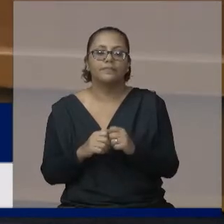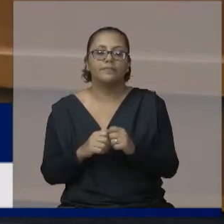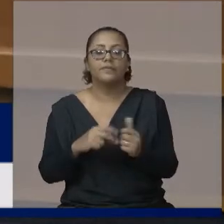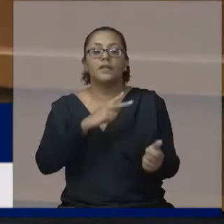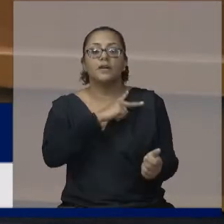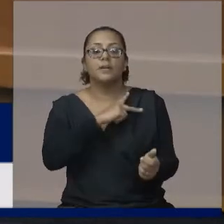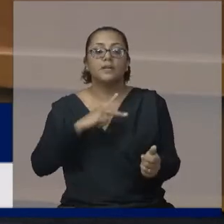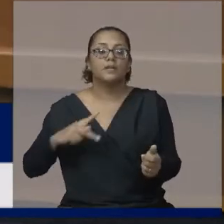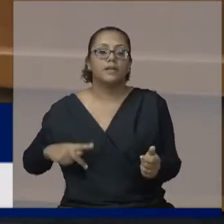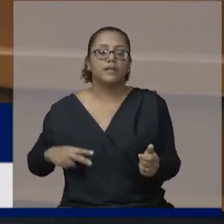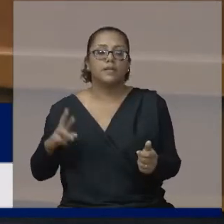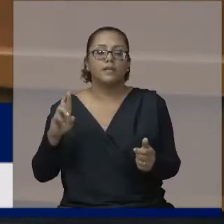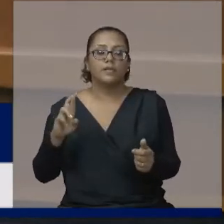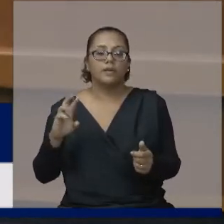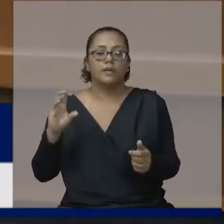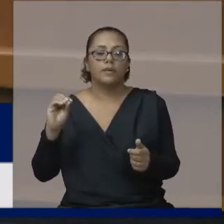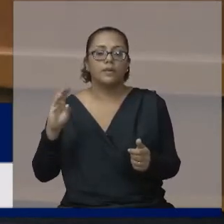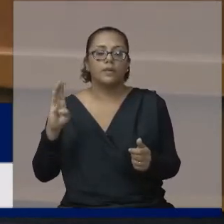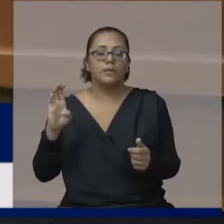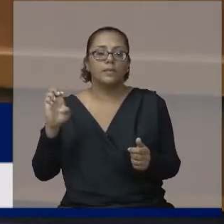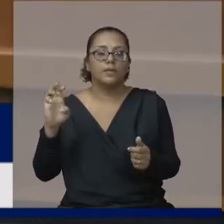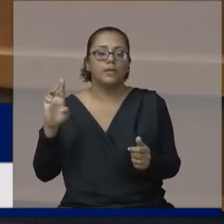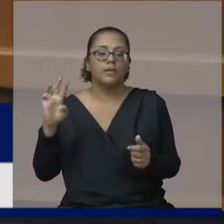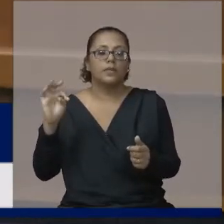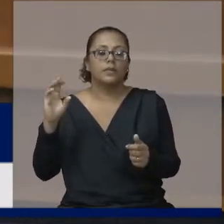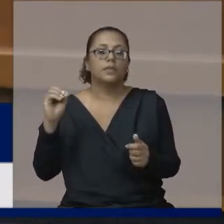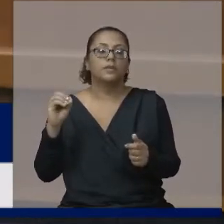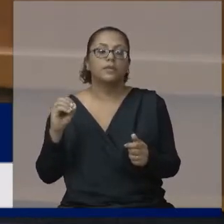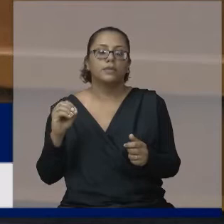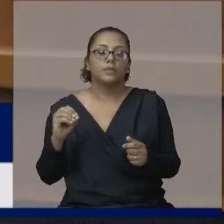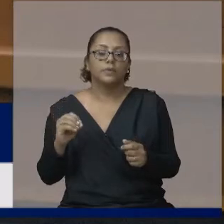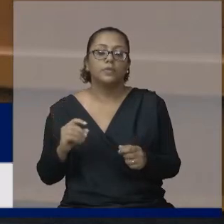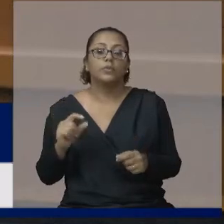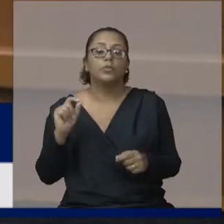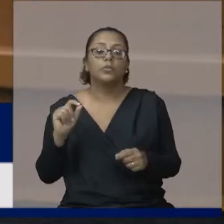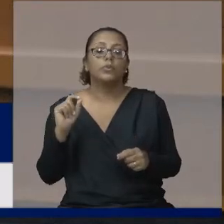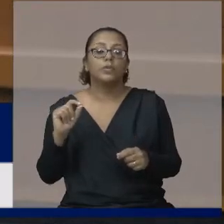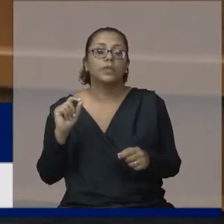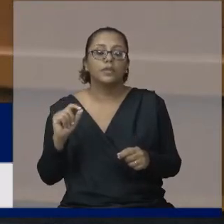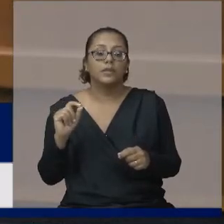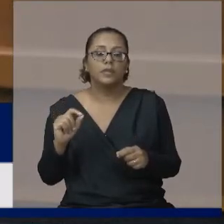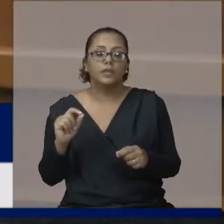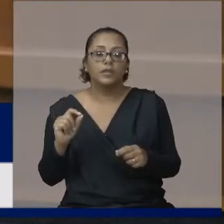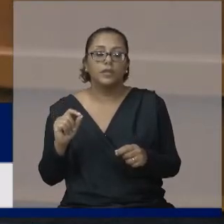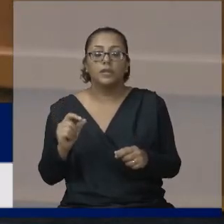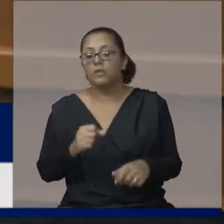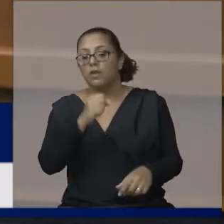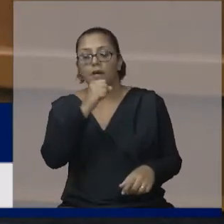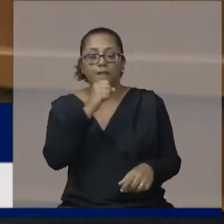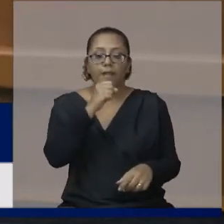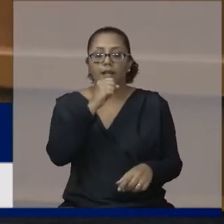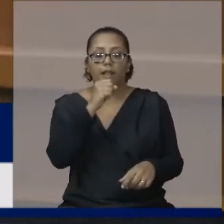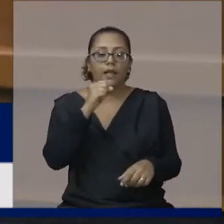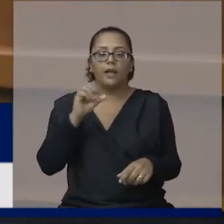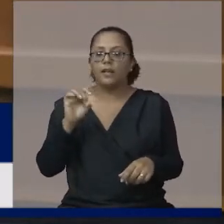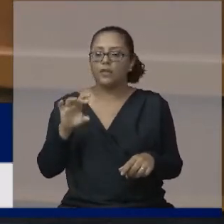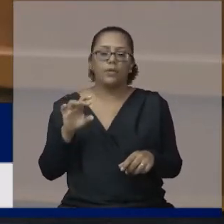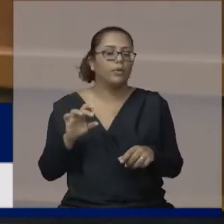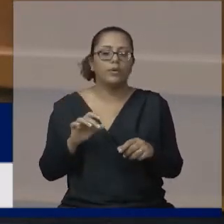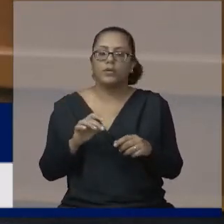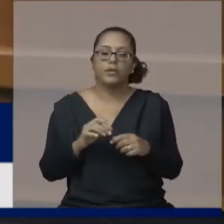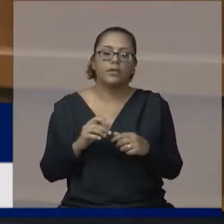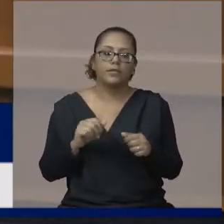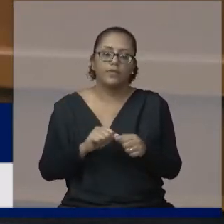o que sobra para o parlamentar no dia a dia realmente é o microfone. Então, quando Vossa